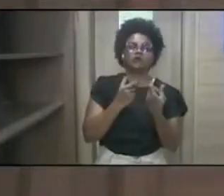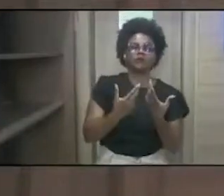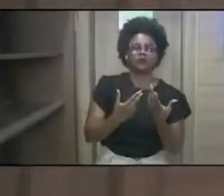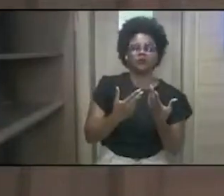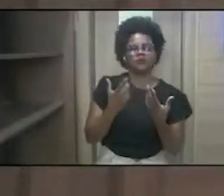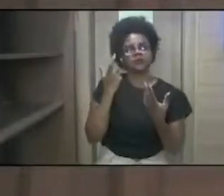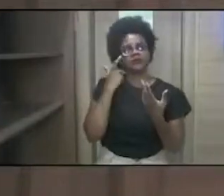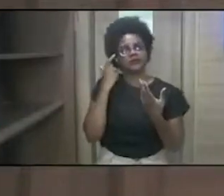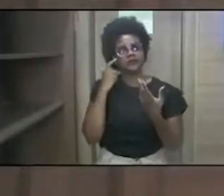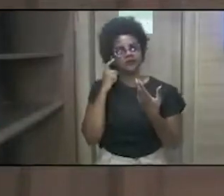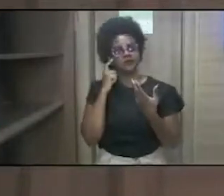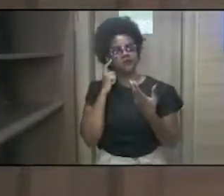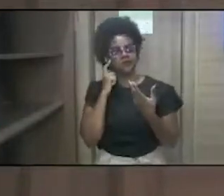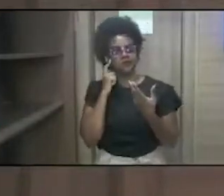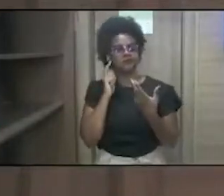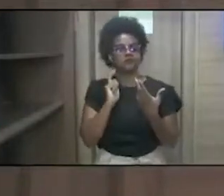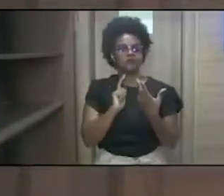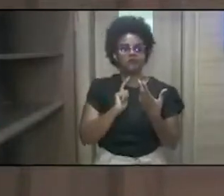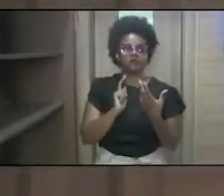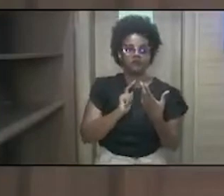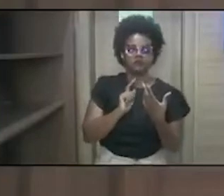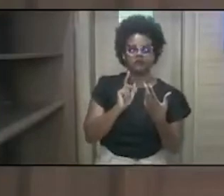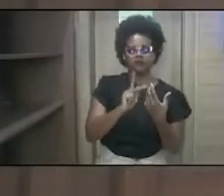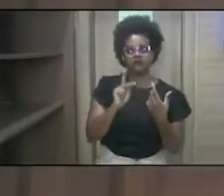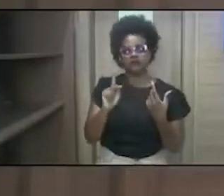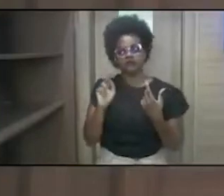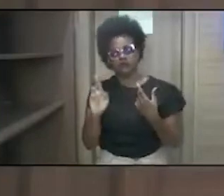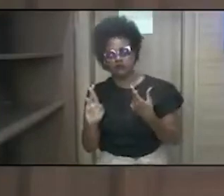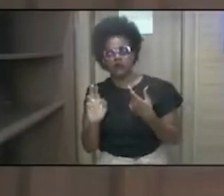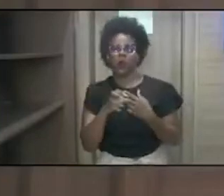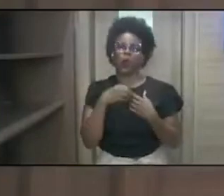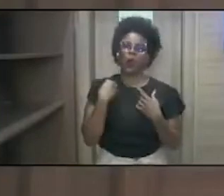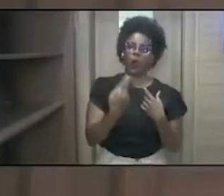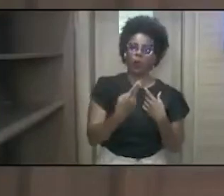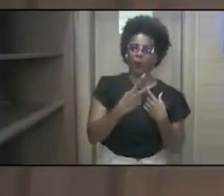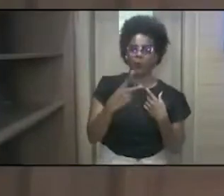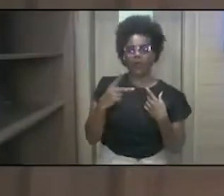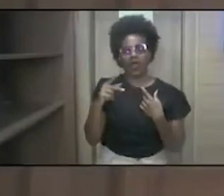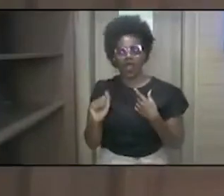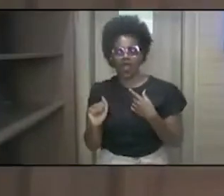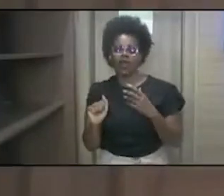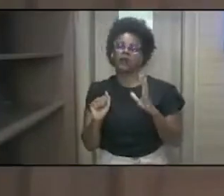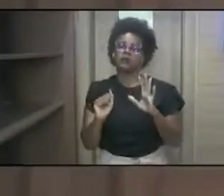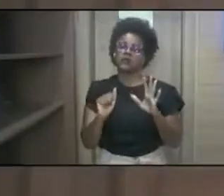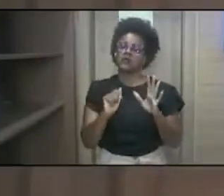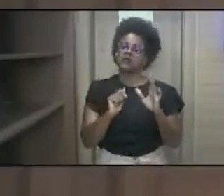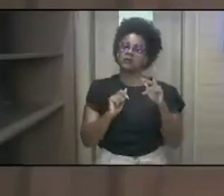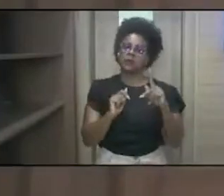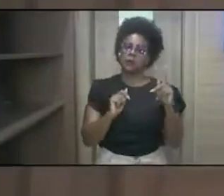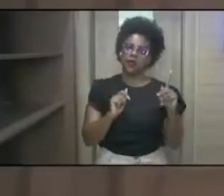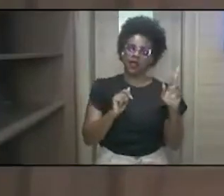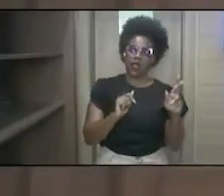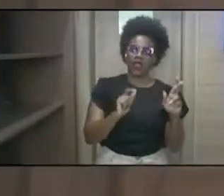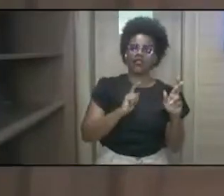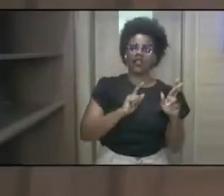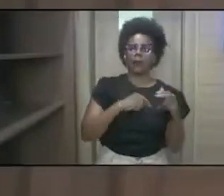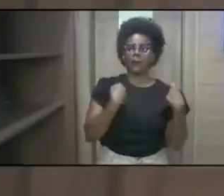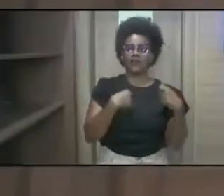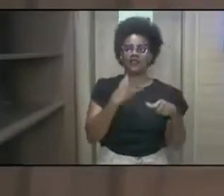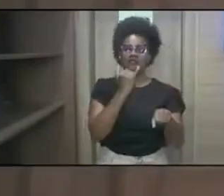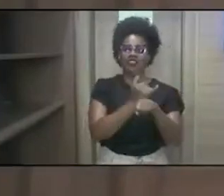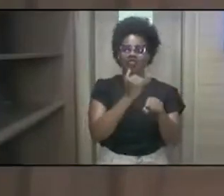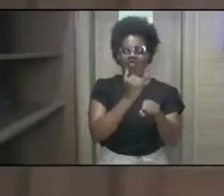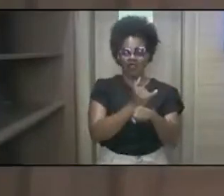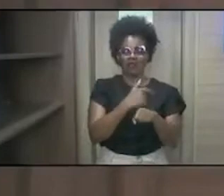se pensar se o que está registrado ali é PPR ou PPA, né, porque a PPR requer uma base metálica, porque ela dá mais estabilidade,